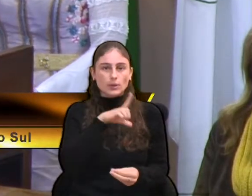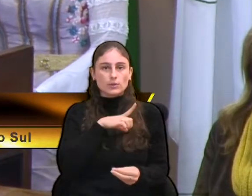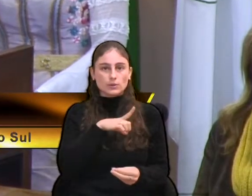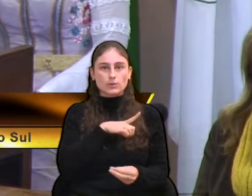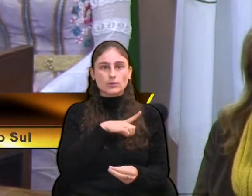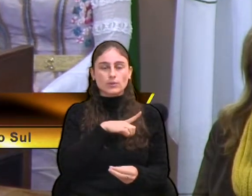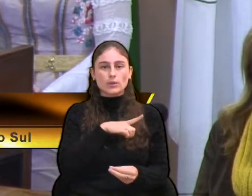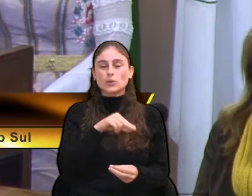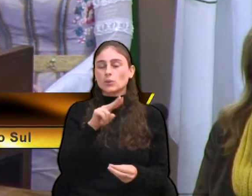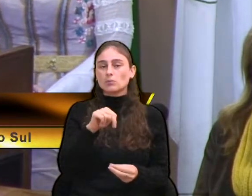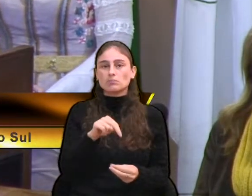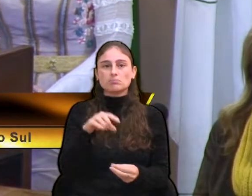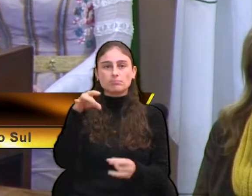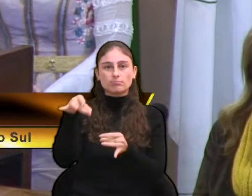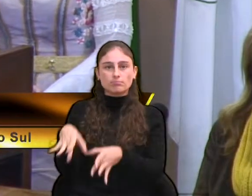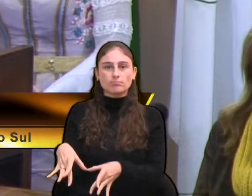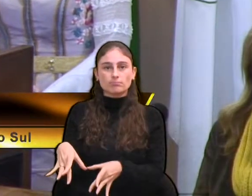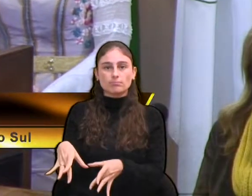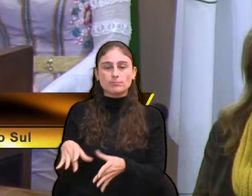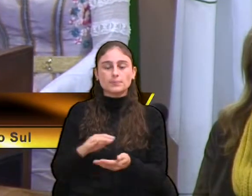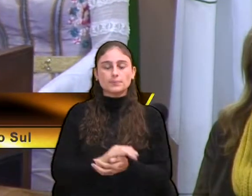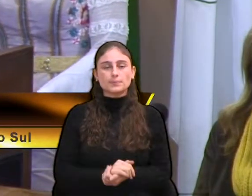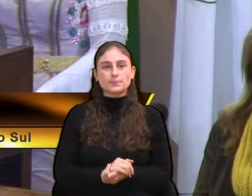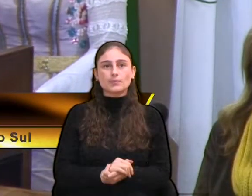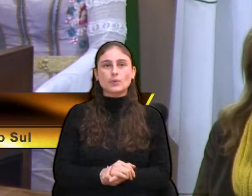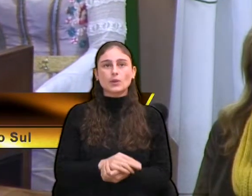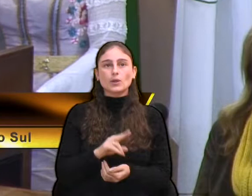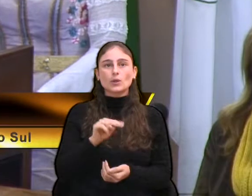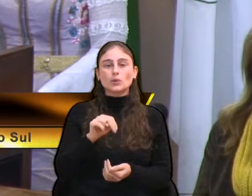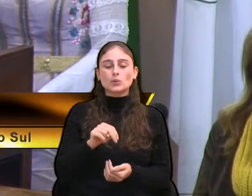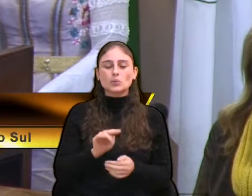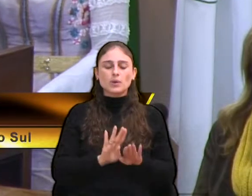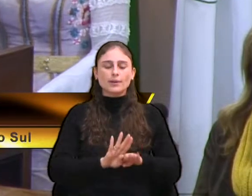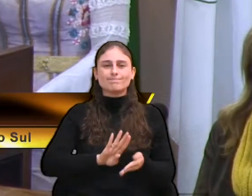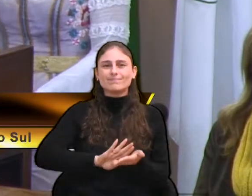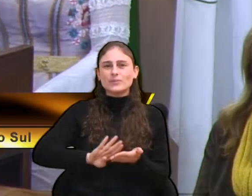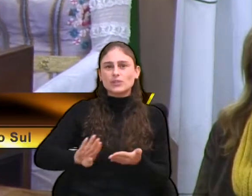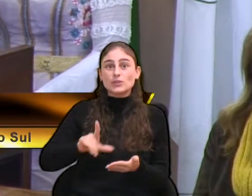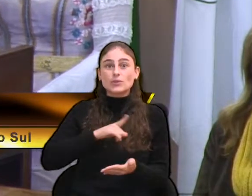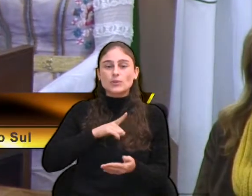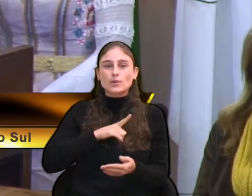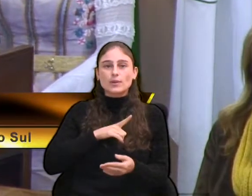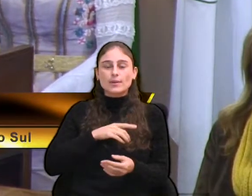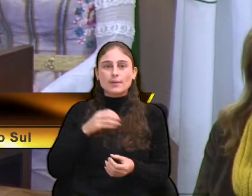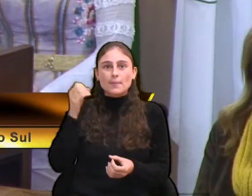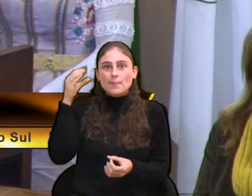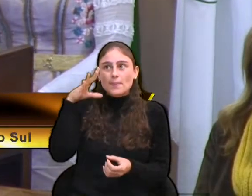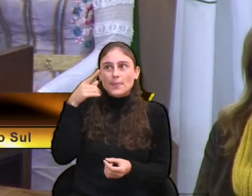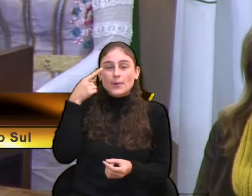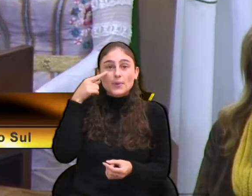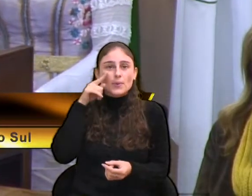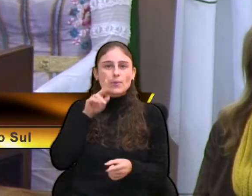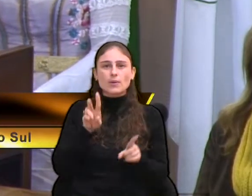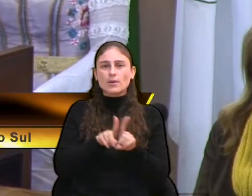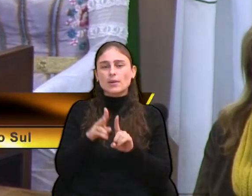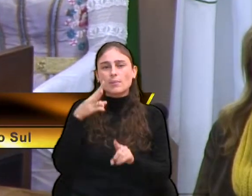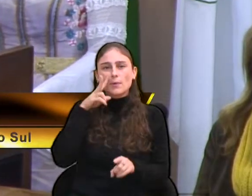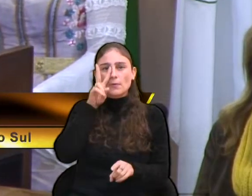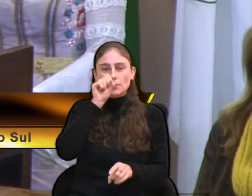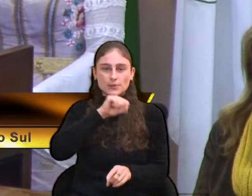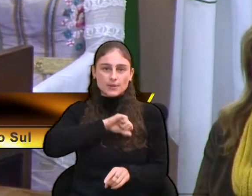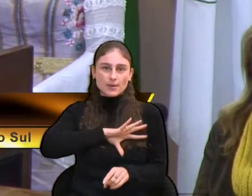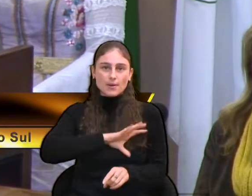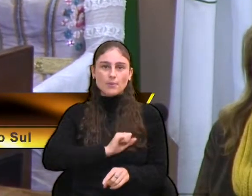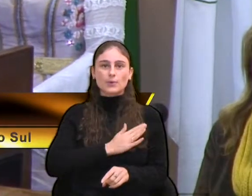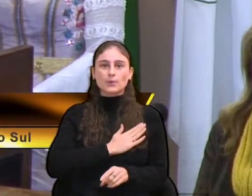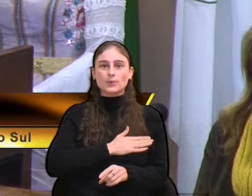passaram, nunca desistiram. Nunca deixaram de ter um brilho no olhar, a força e muito amor no coração.